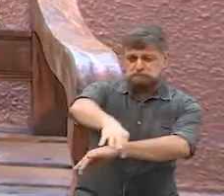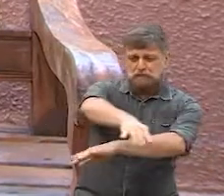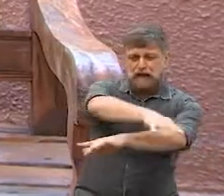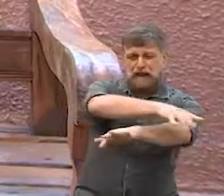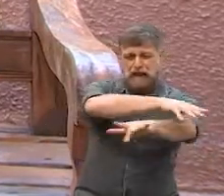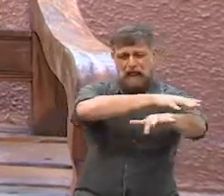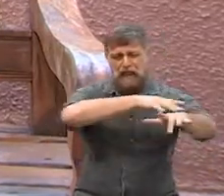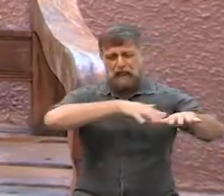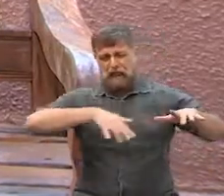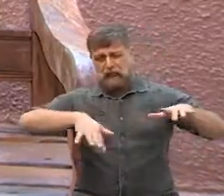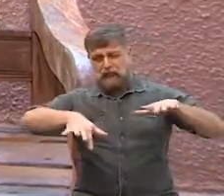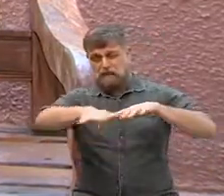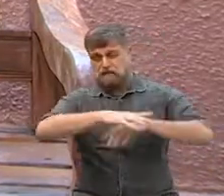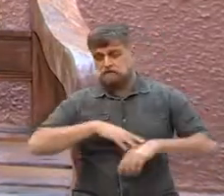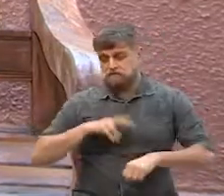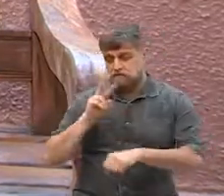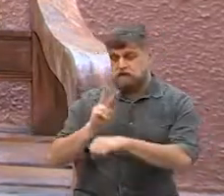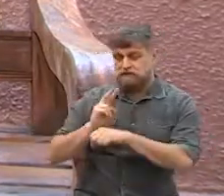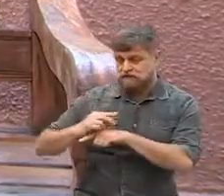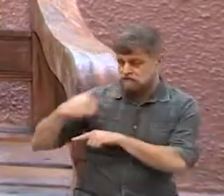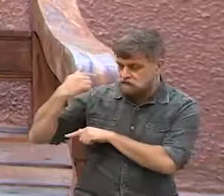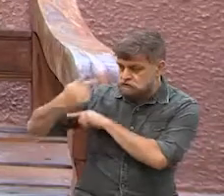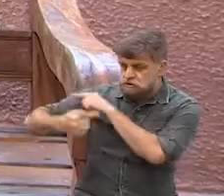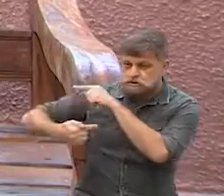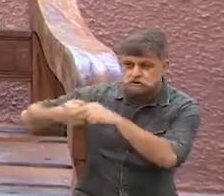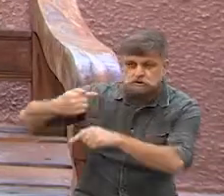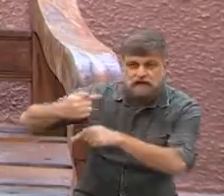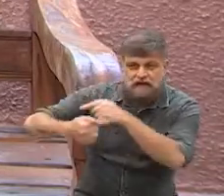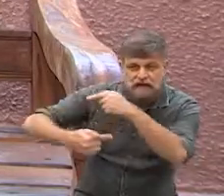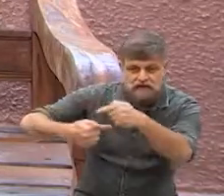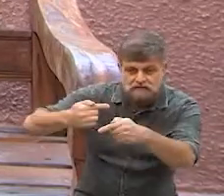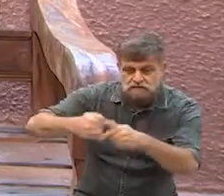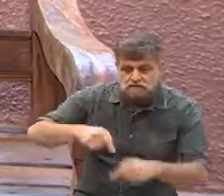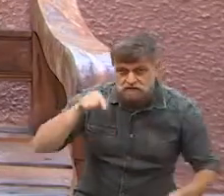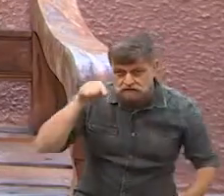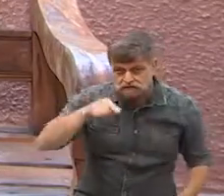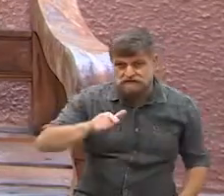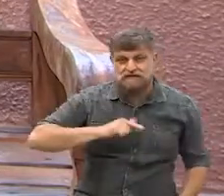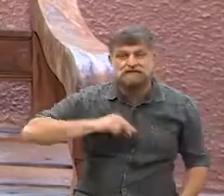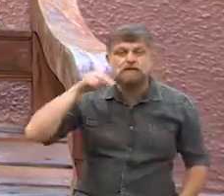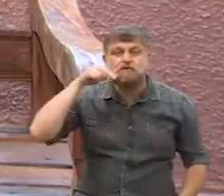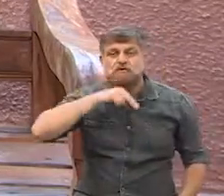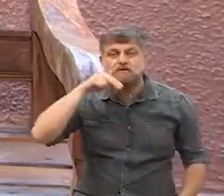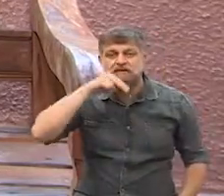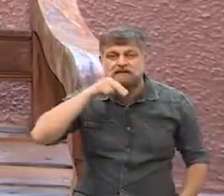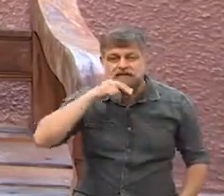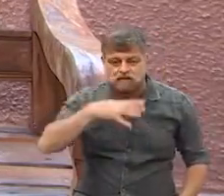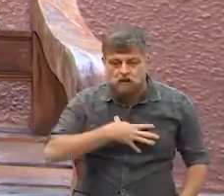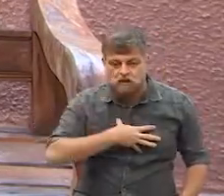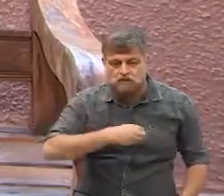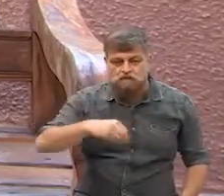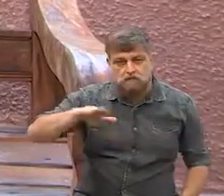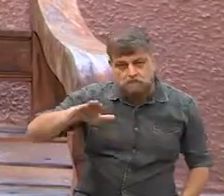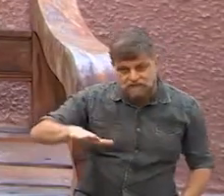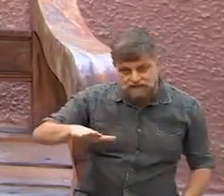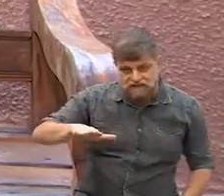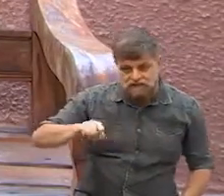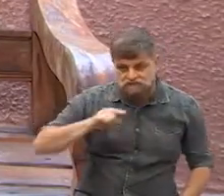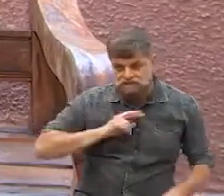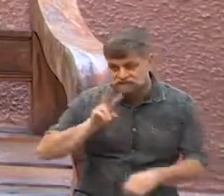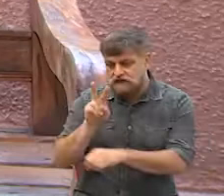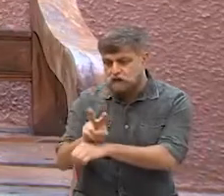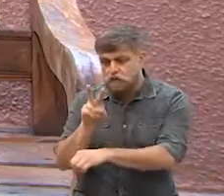precisa cuidar das próximas gerações e com certeza você tem um netinho, um filho pequeno ou alguém para